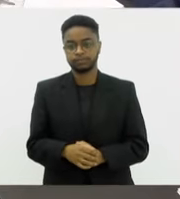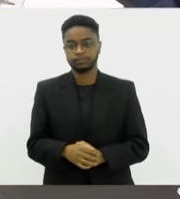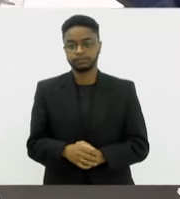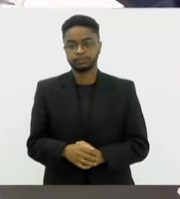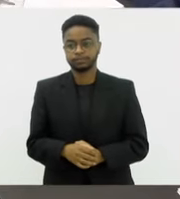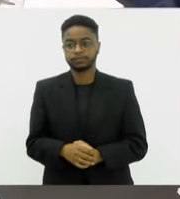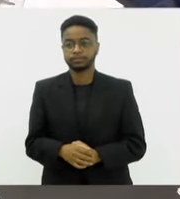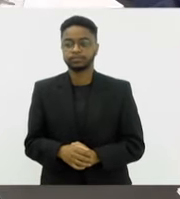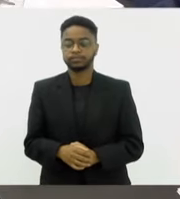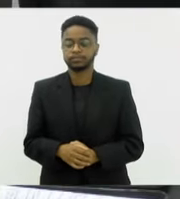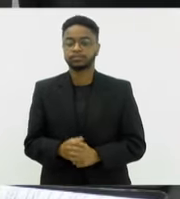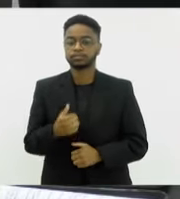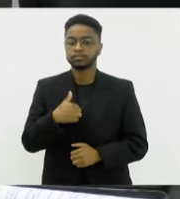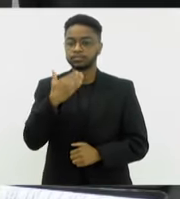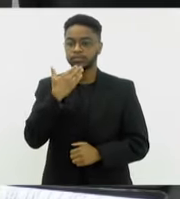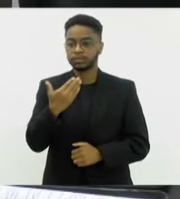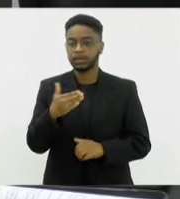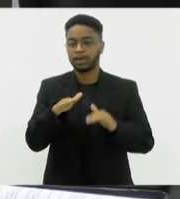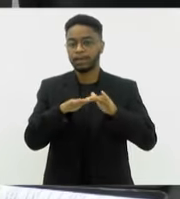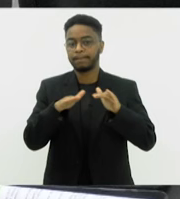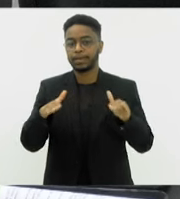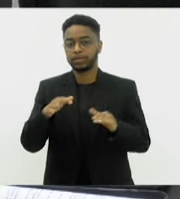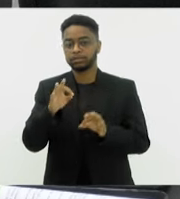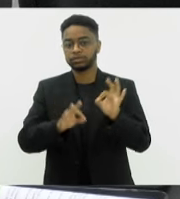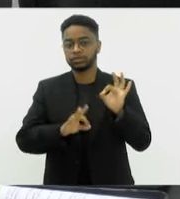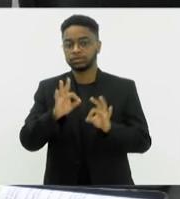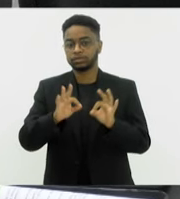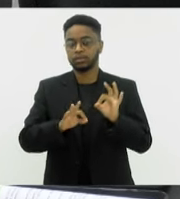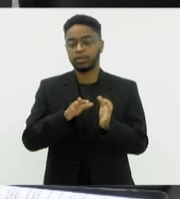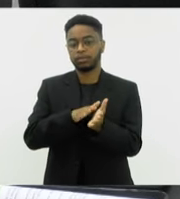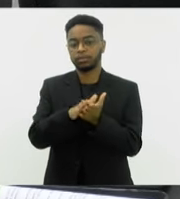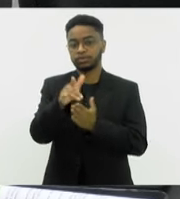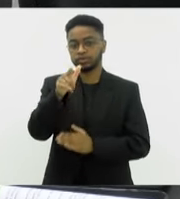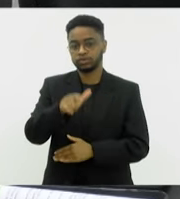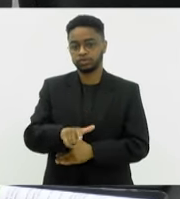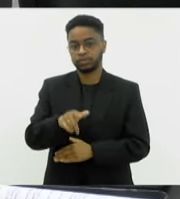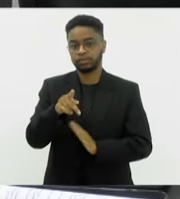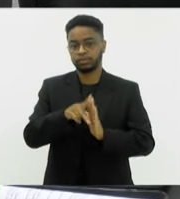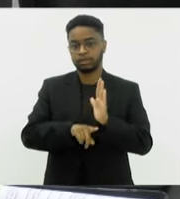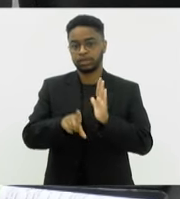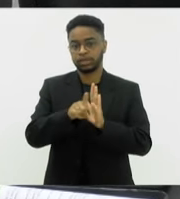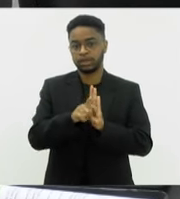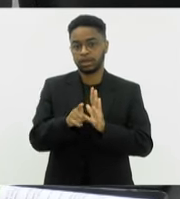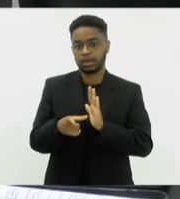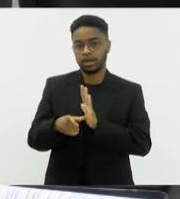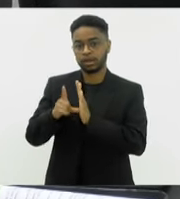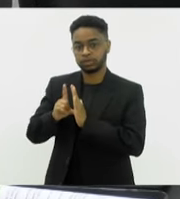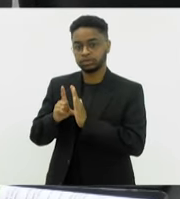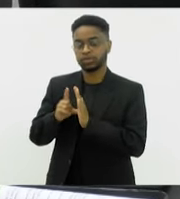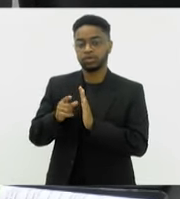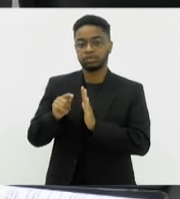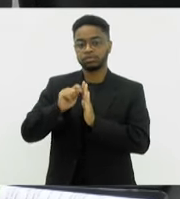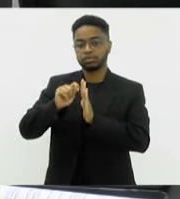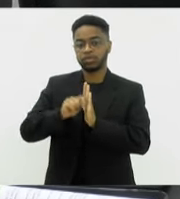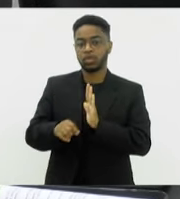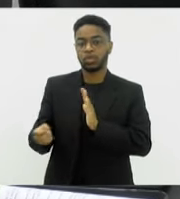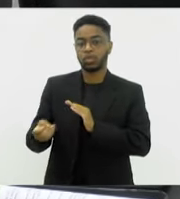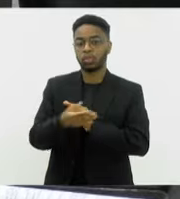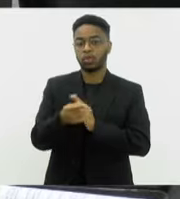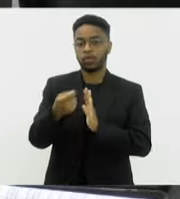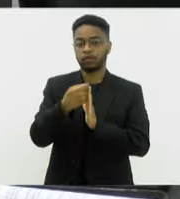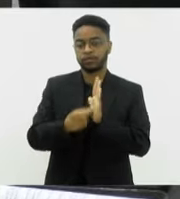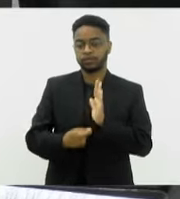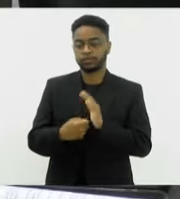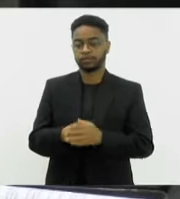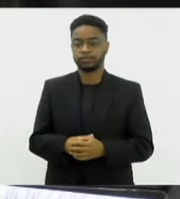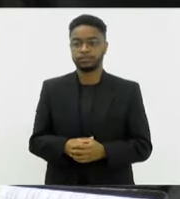E pedir para a diligência da mesa de fazer logo a republicação do projeto anterior, já com os novos autores. E